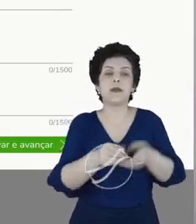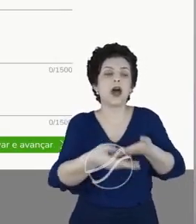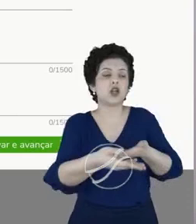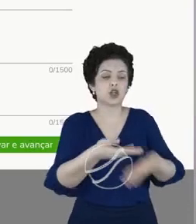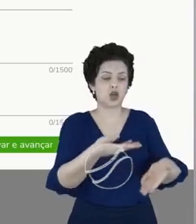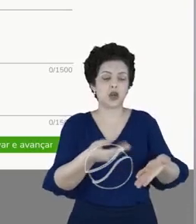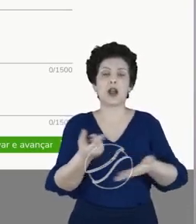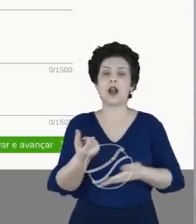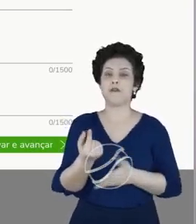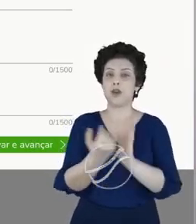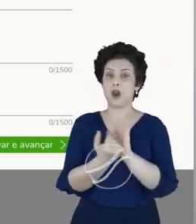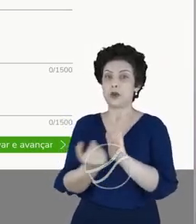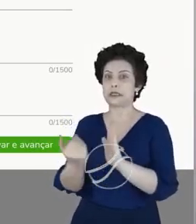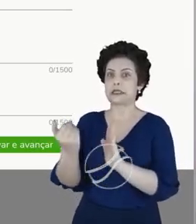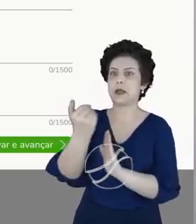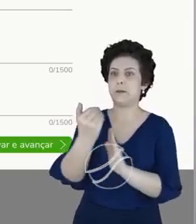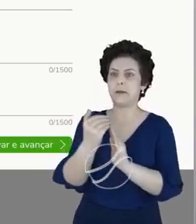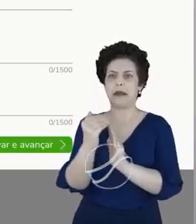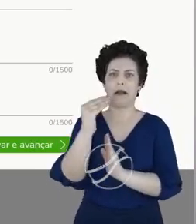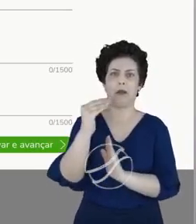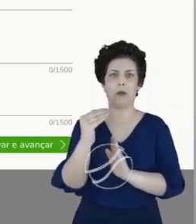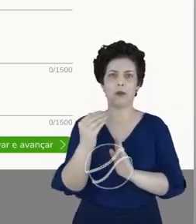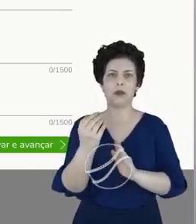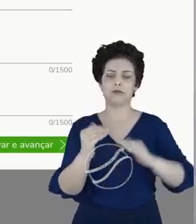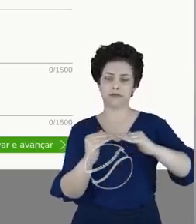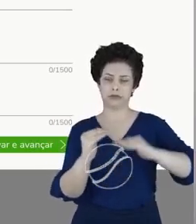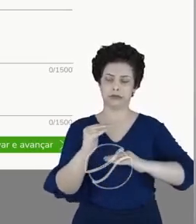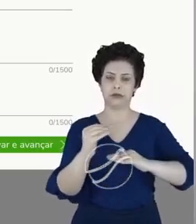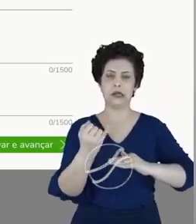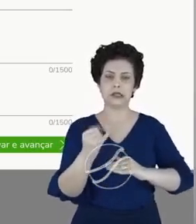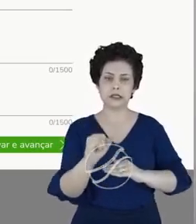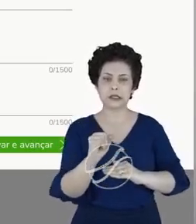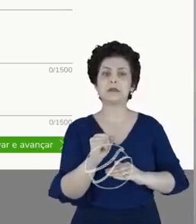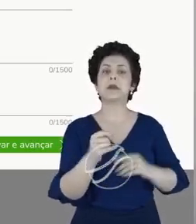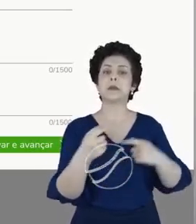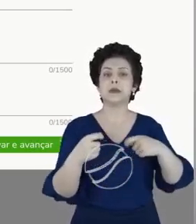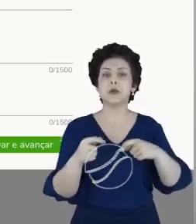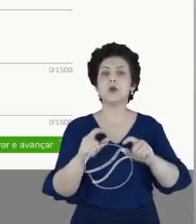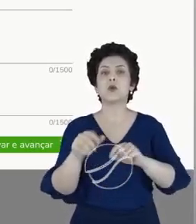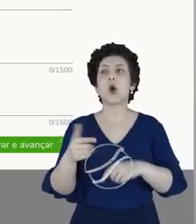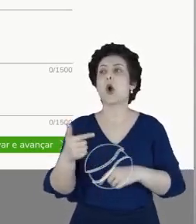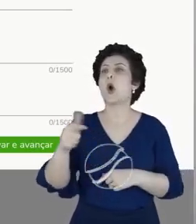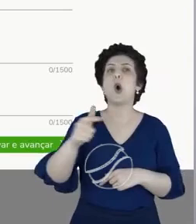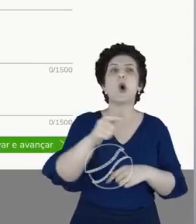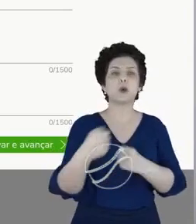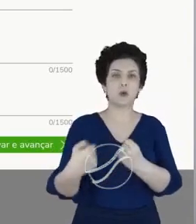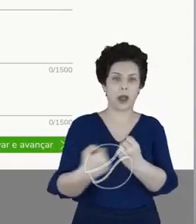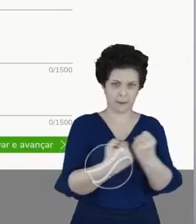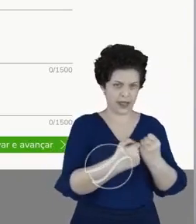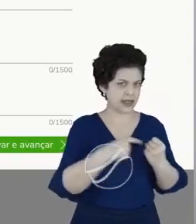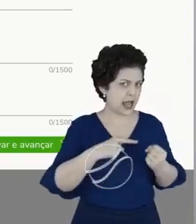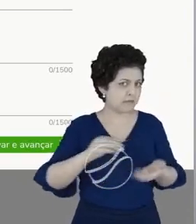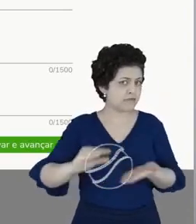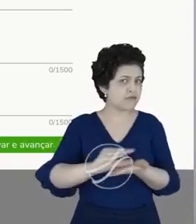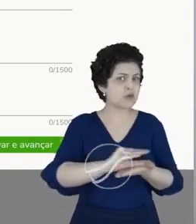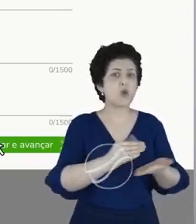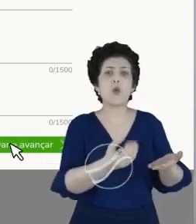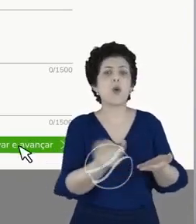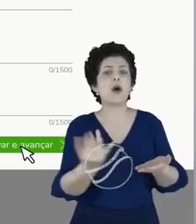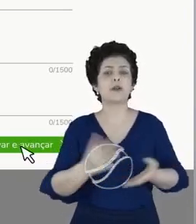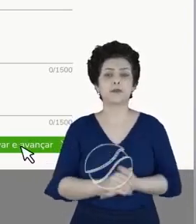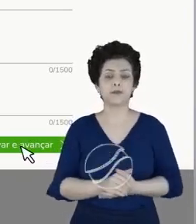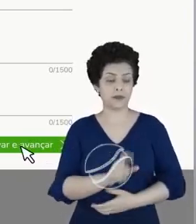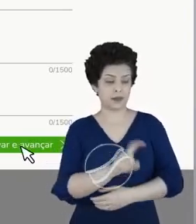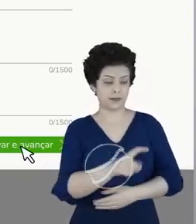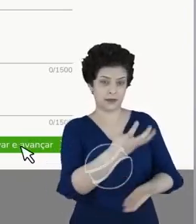e fizeram sua prestação de contas adequadamente e as entidades também que ainda não participaram também a gente como faz o convite ali para